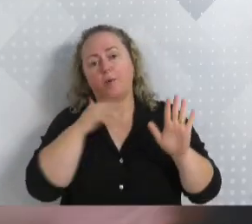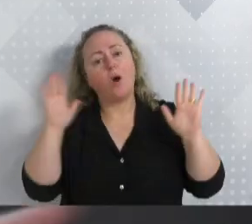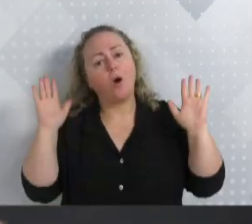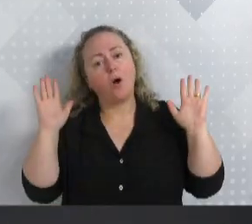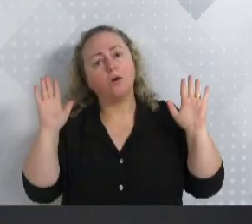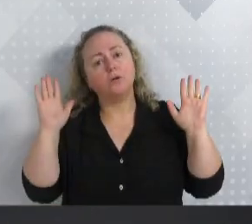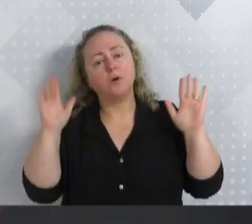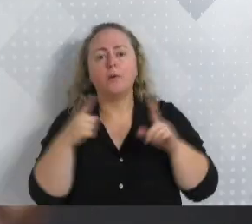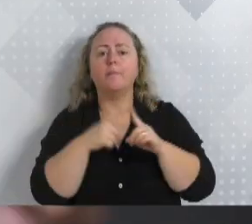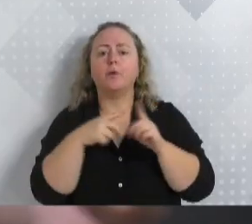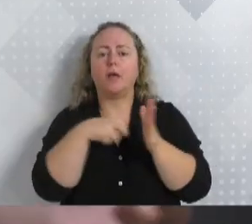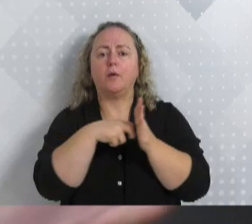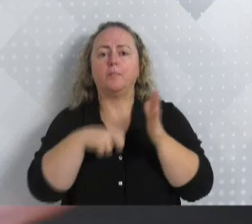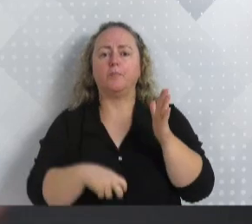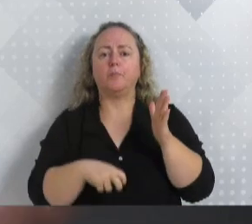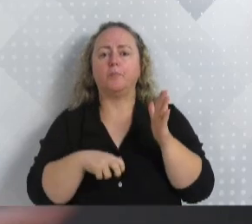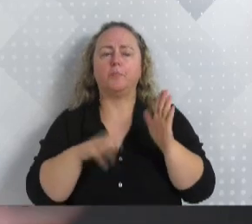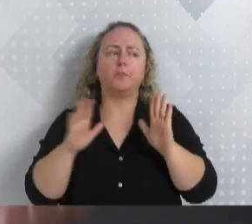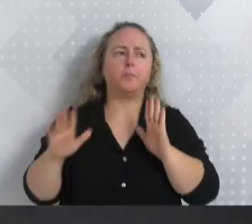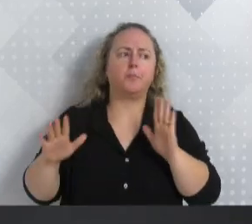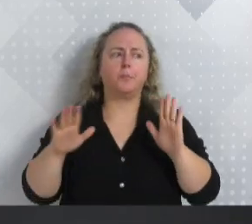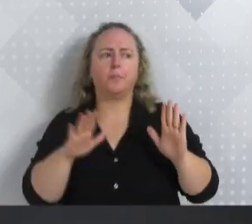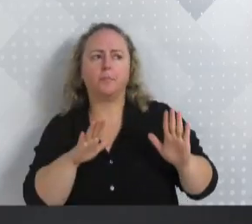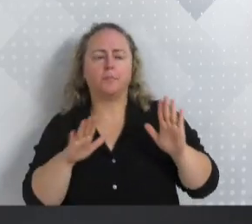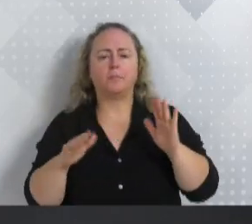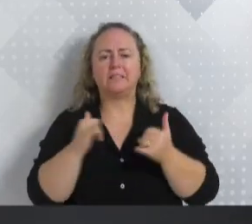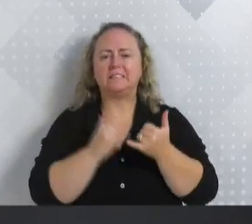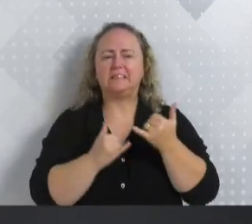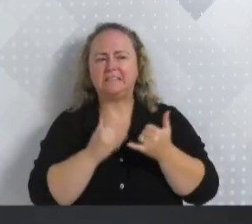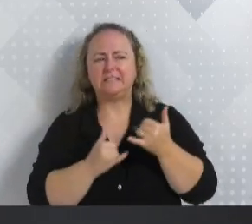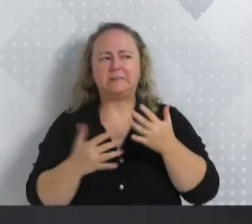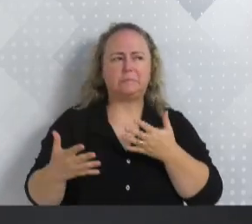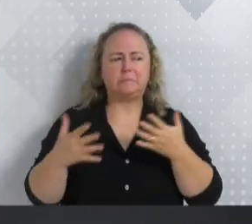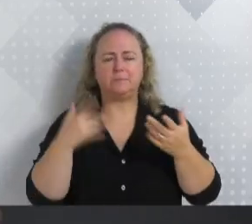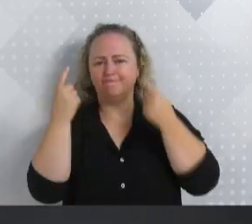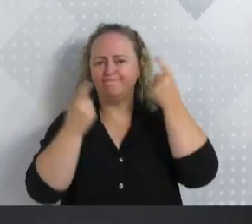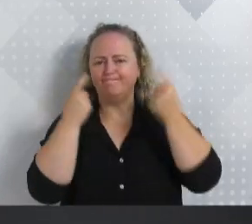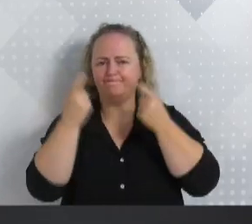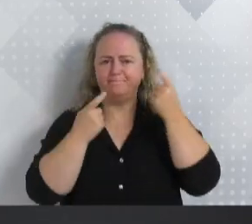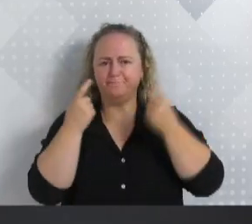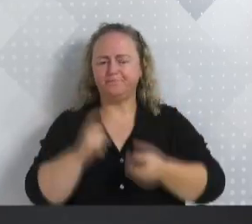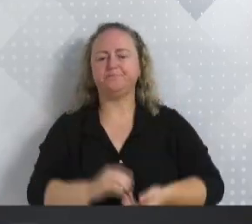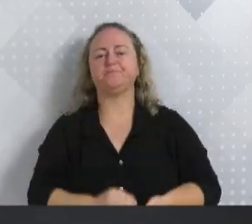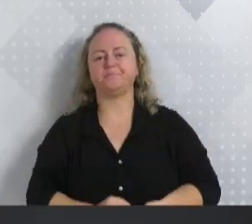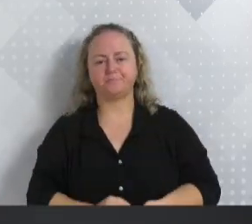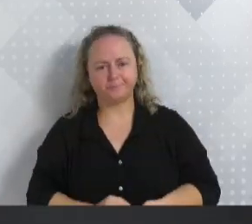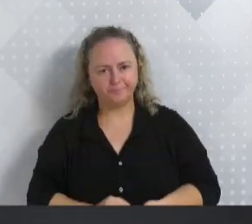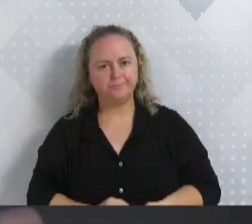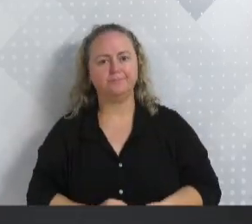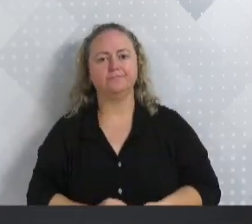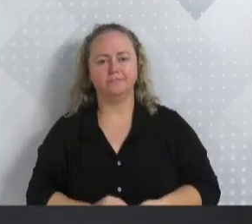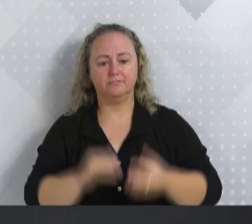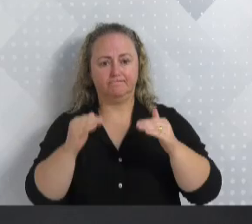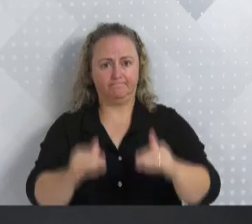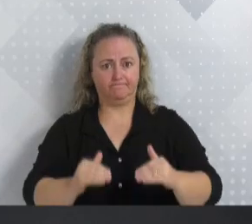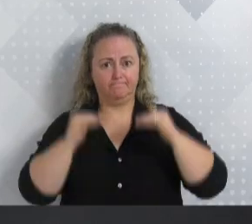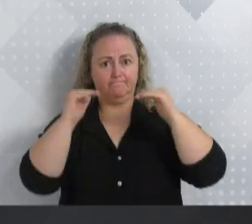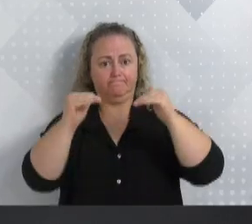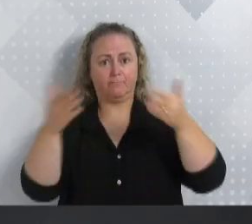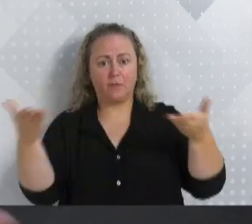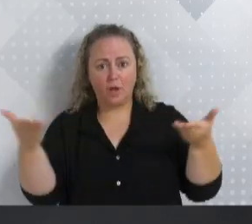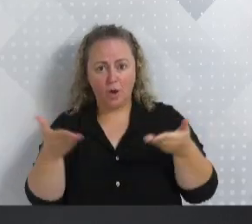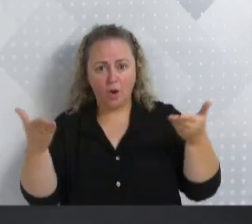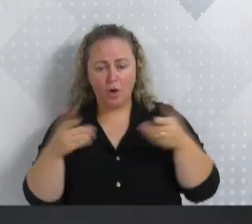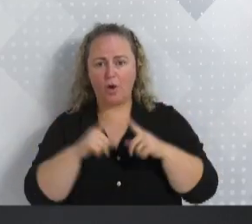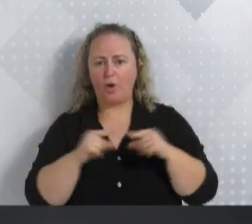foi descondenado. Então, são meias-verdades, eu fico preocupado, porque as nossas autoridades hoje, lá em Brasília, elas